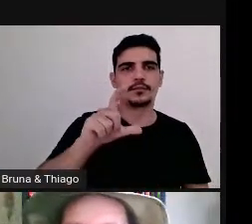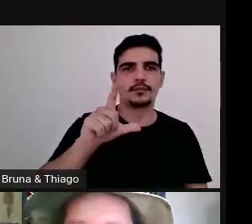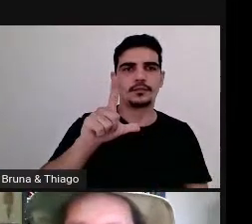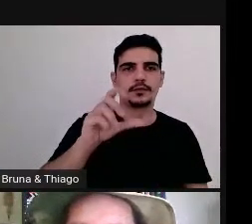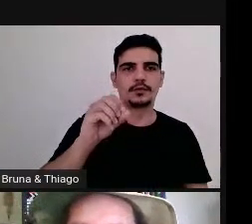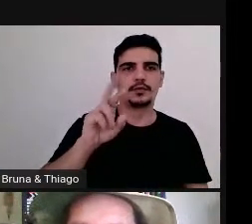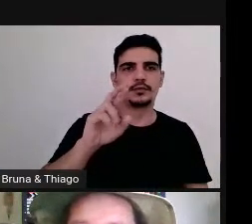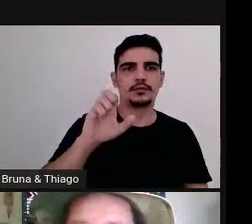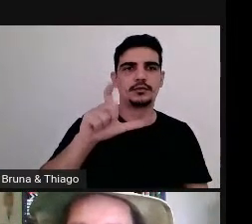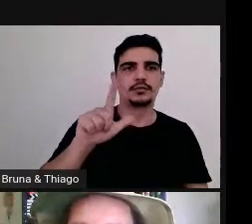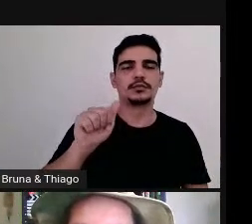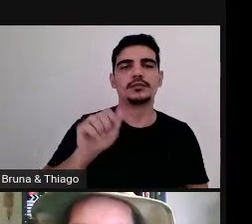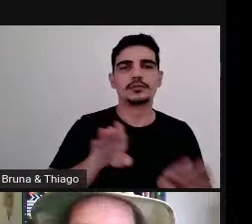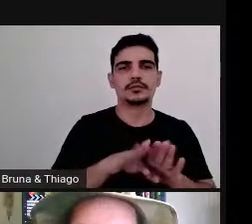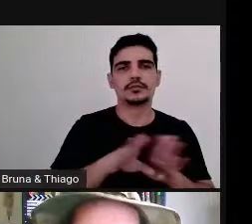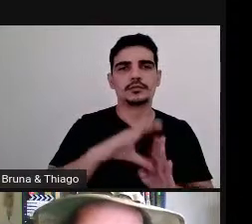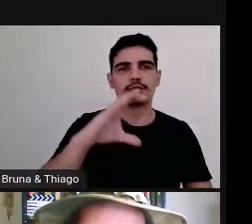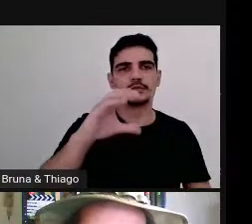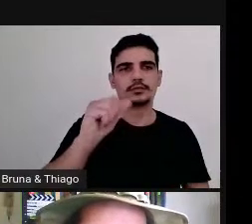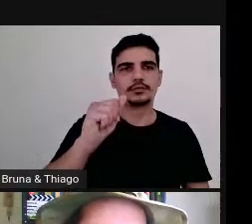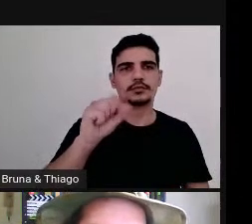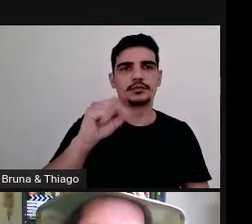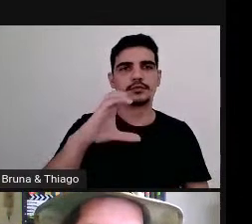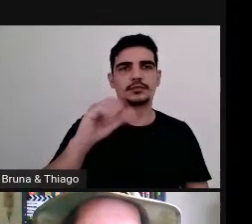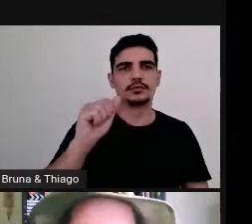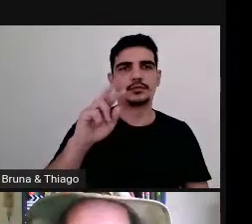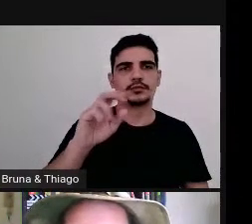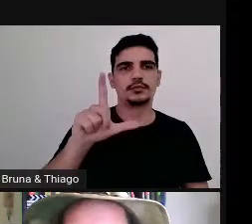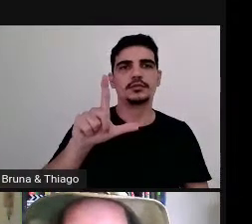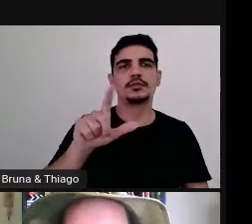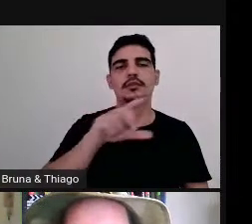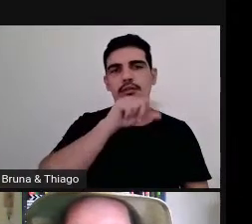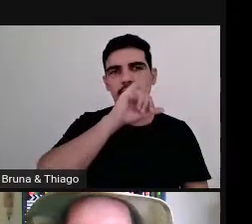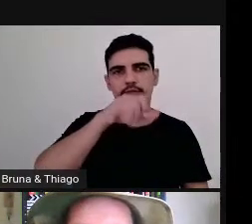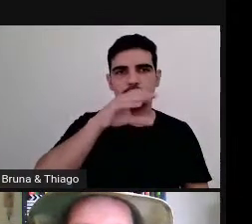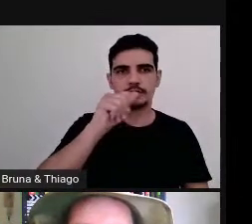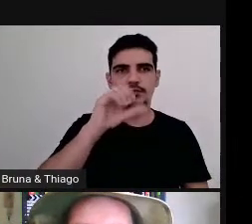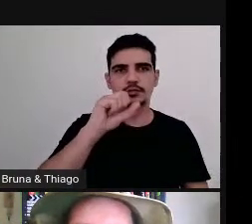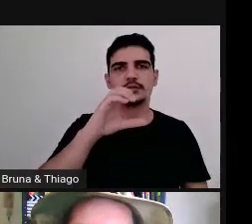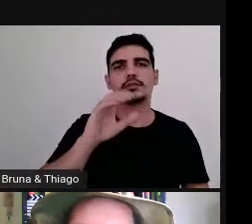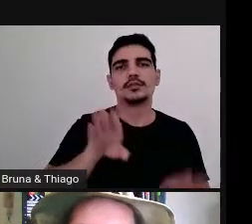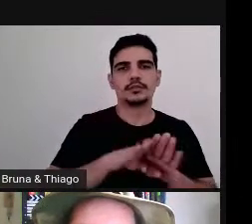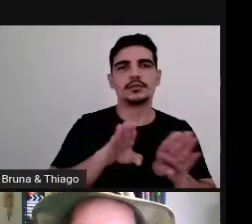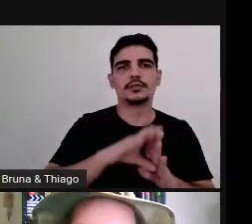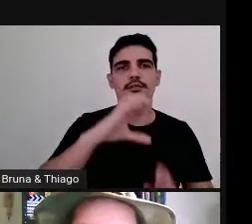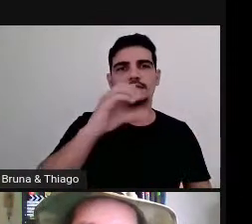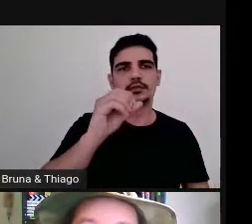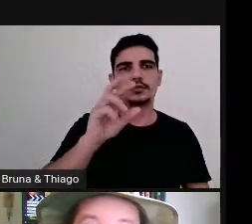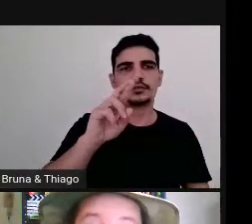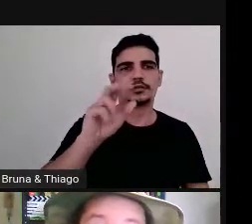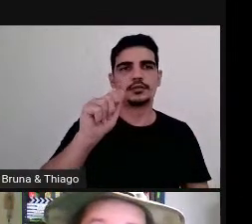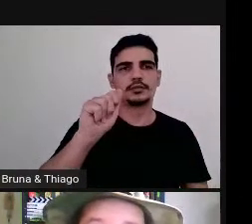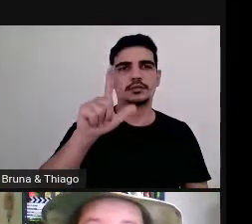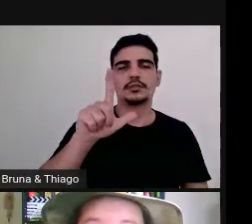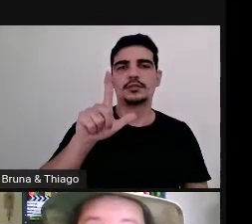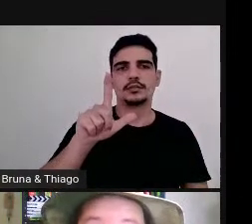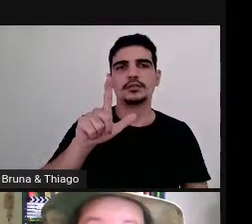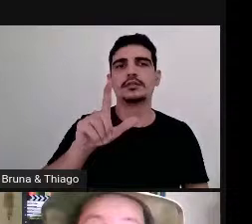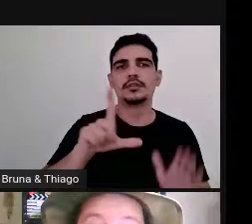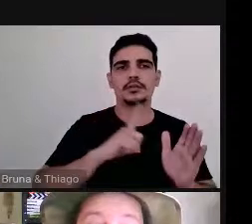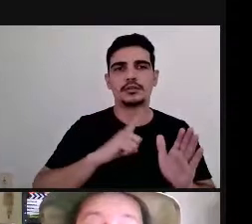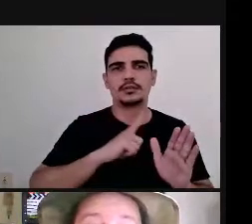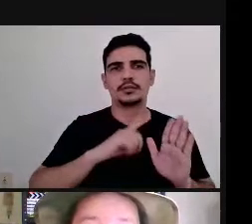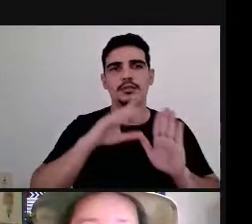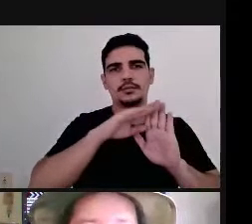solenóglifas, cascavel também, crótalos, a surucucu, pico de jaca, e aqui a cobra coral da família Lapida, né, que inclusive nós temos algumas